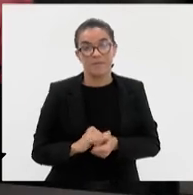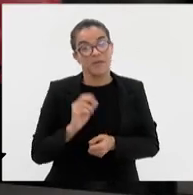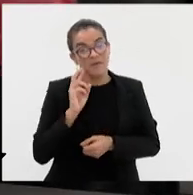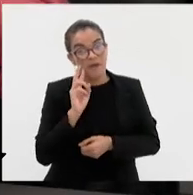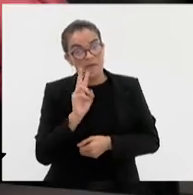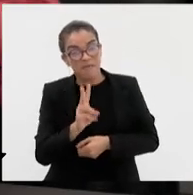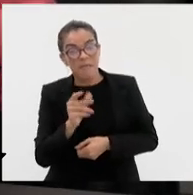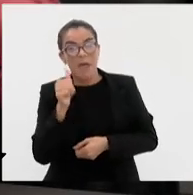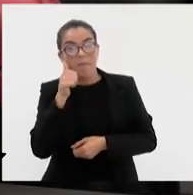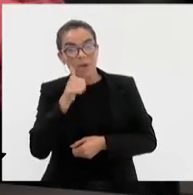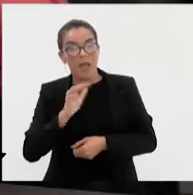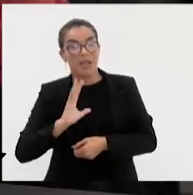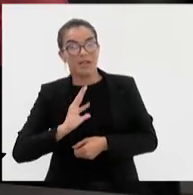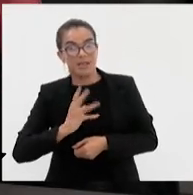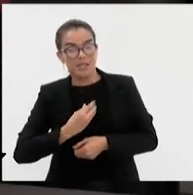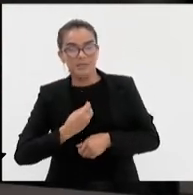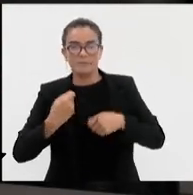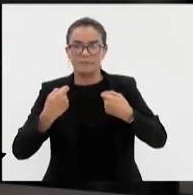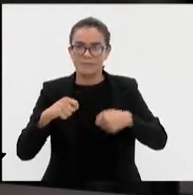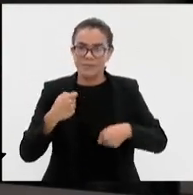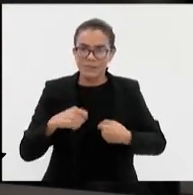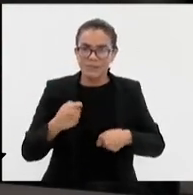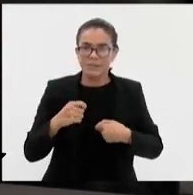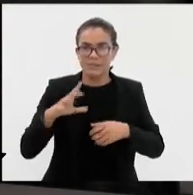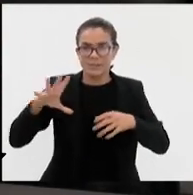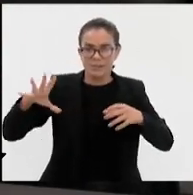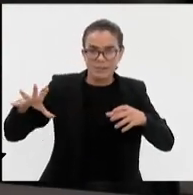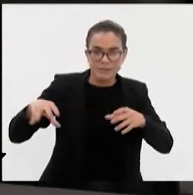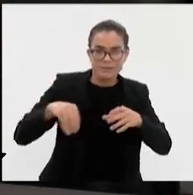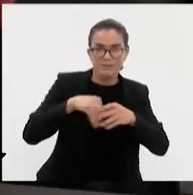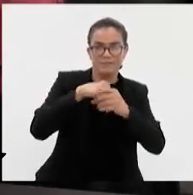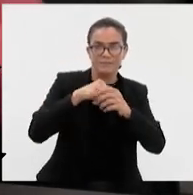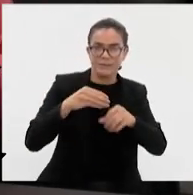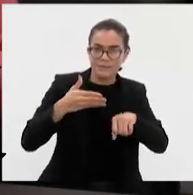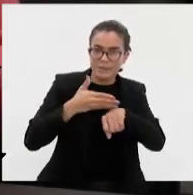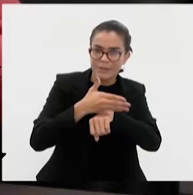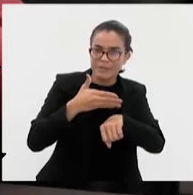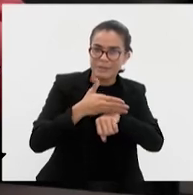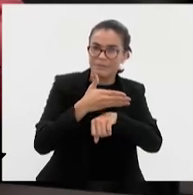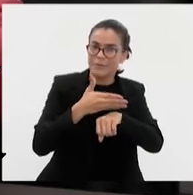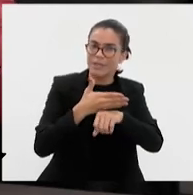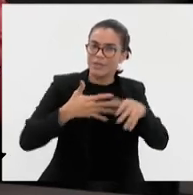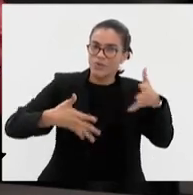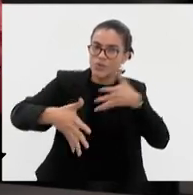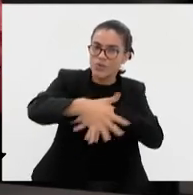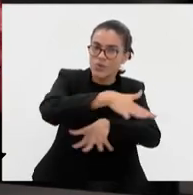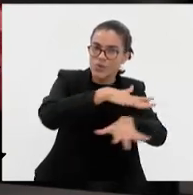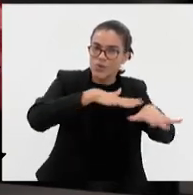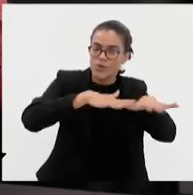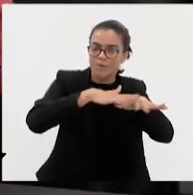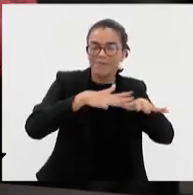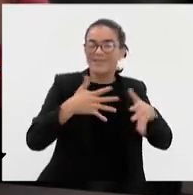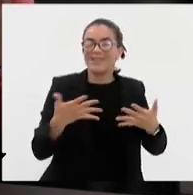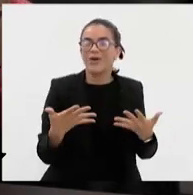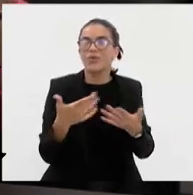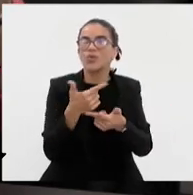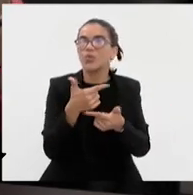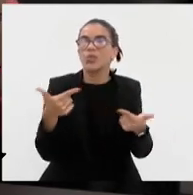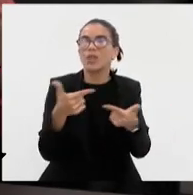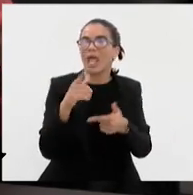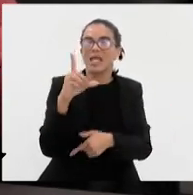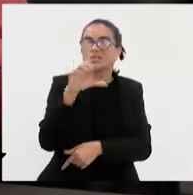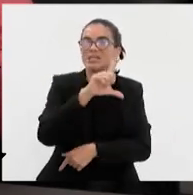dizendo que as mulheres trans precisam estar incluídas e participando como estão. Então, isso não está assim